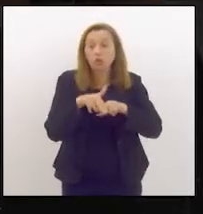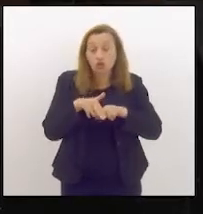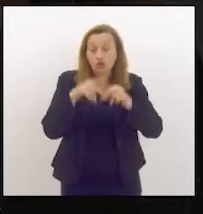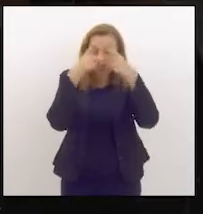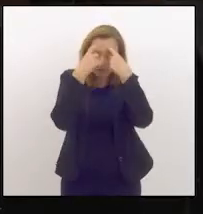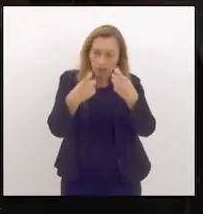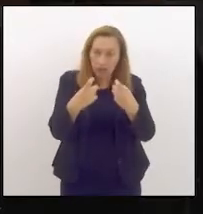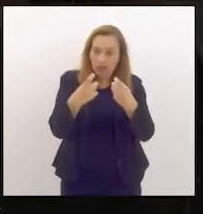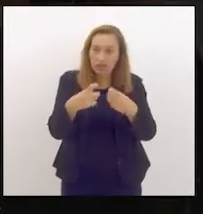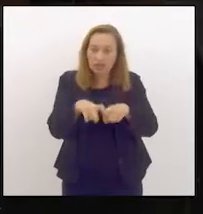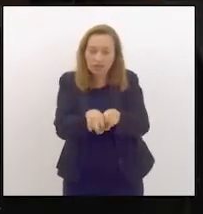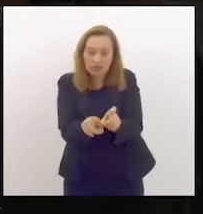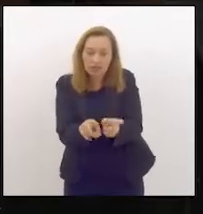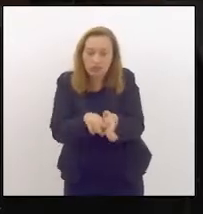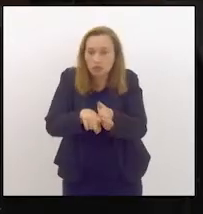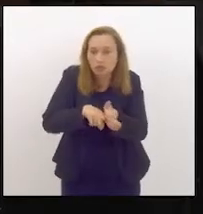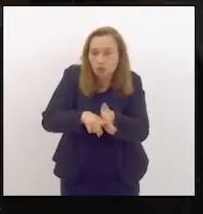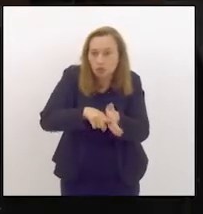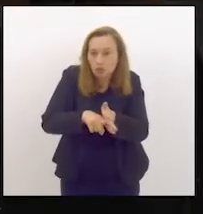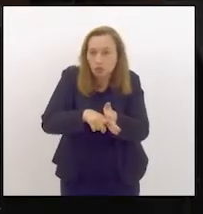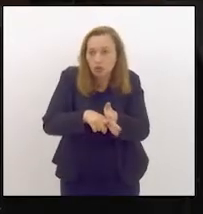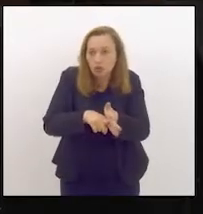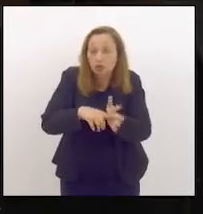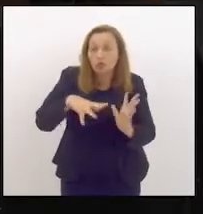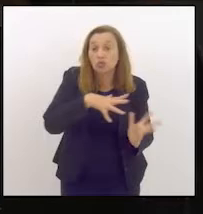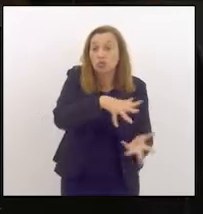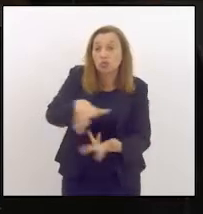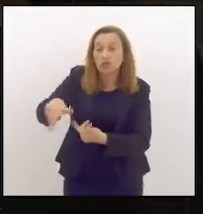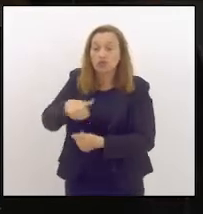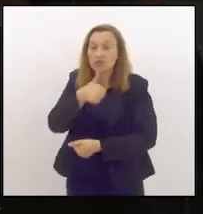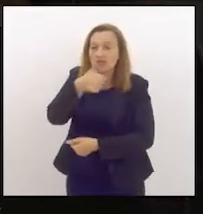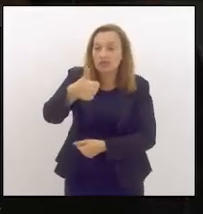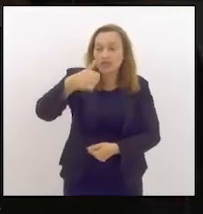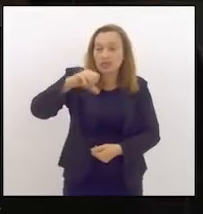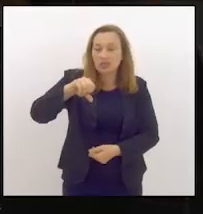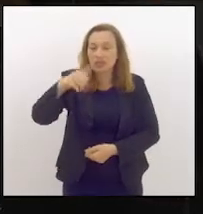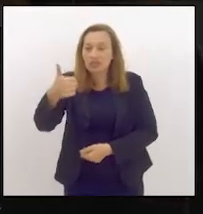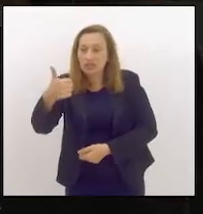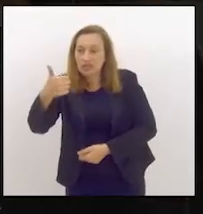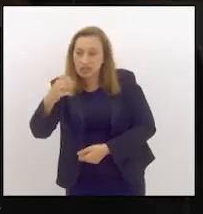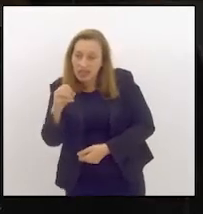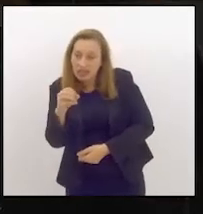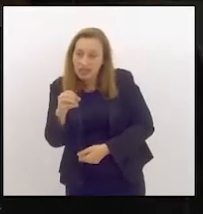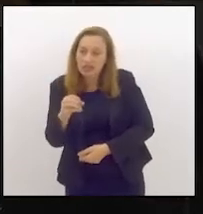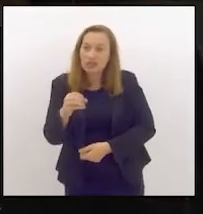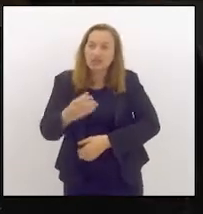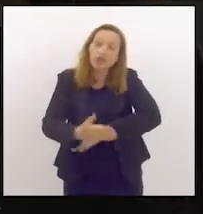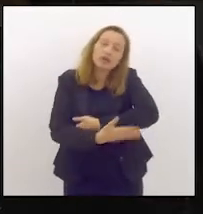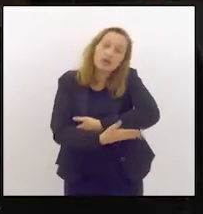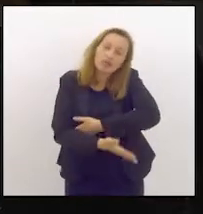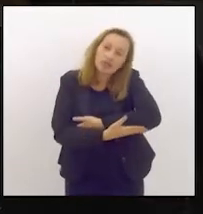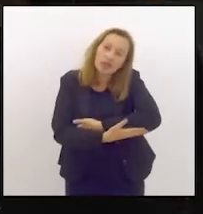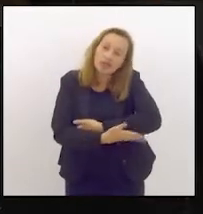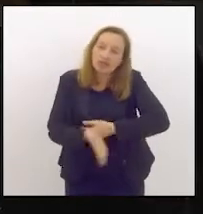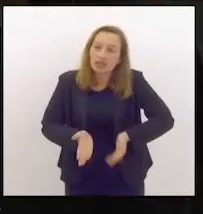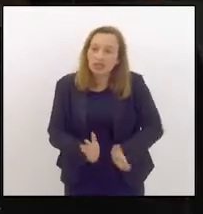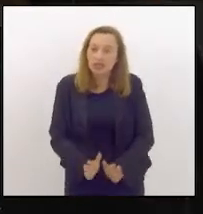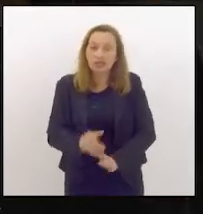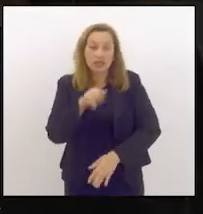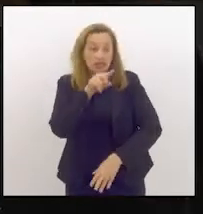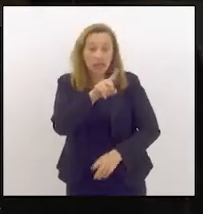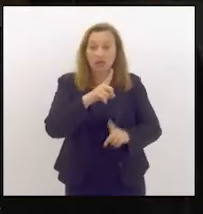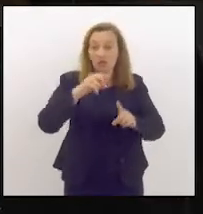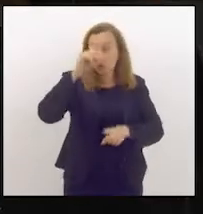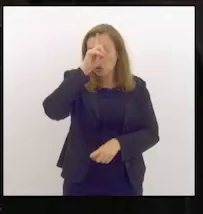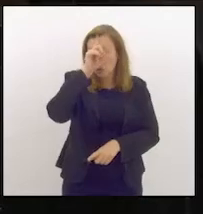das violências obstétricas no universo de 110 120 bebês nascidos naquela